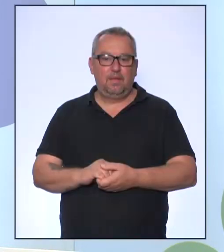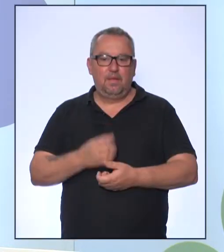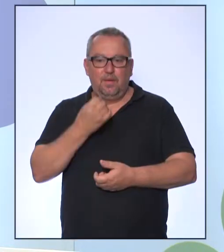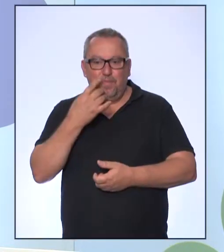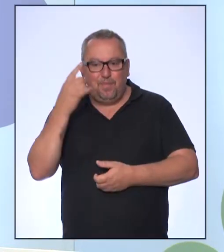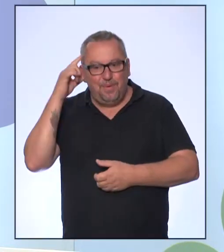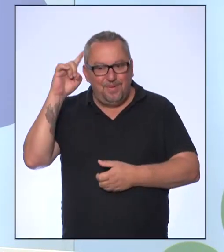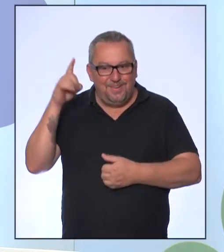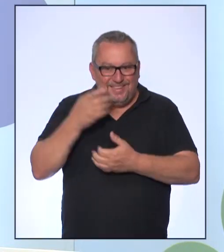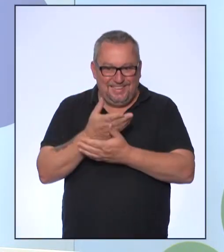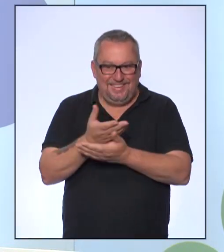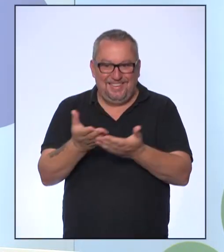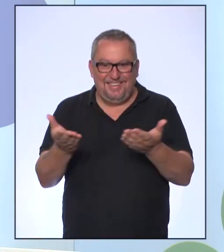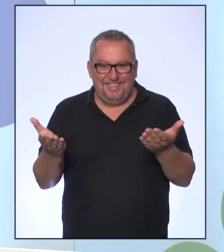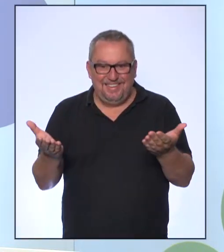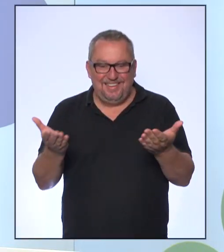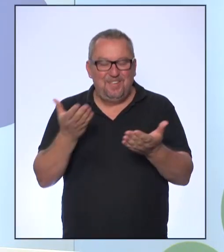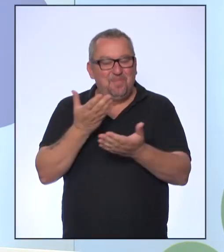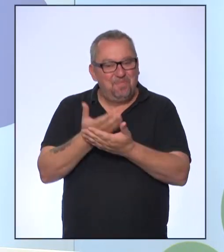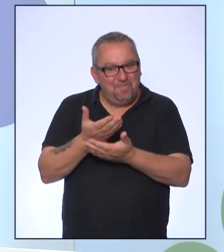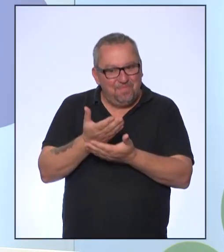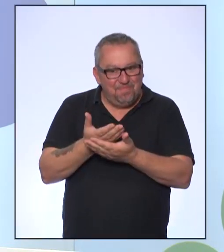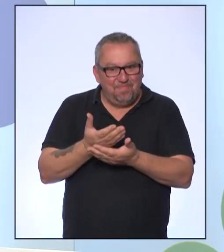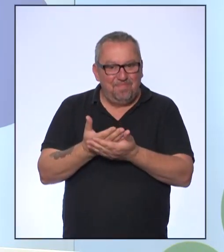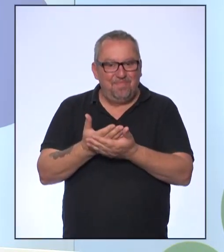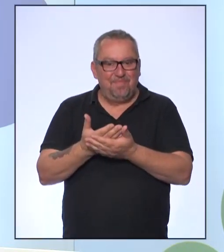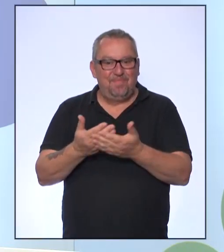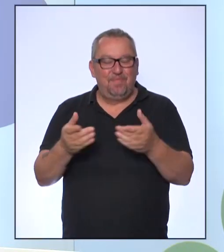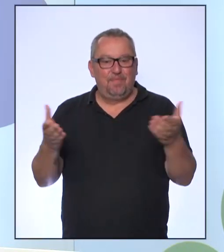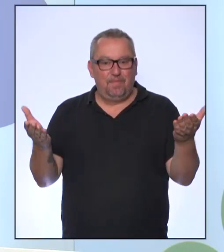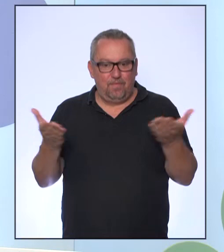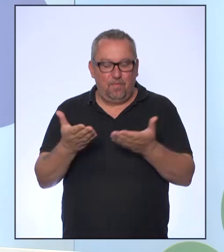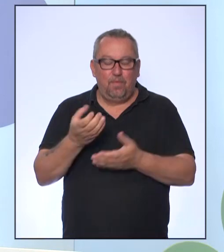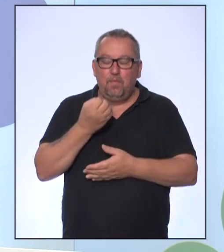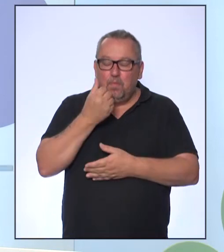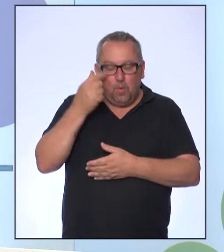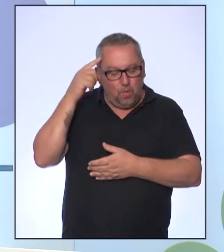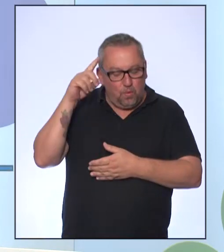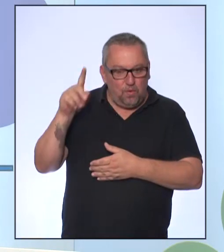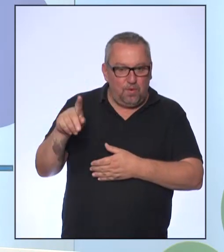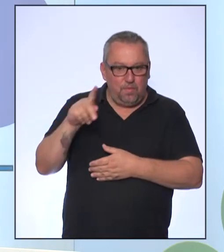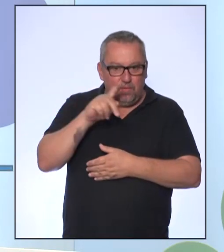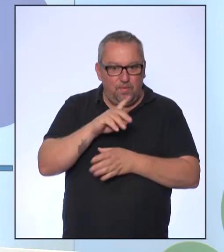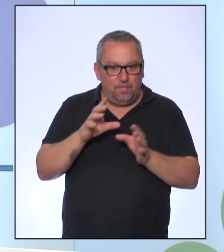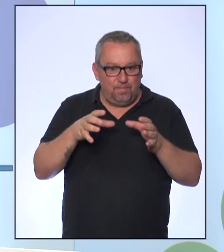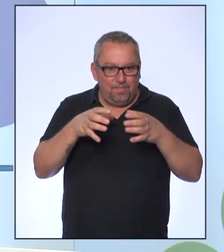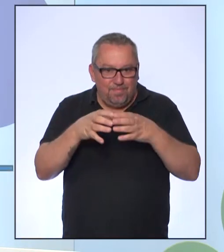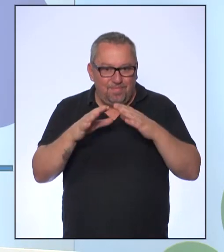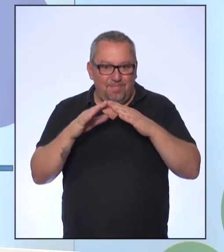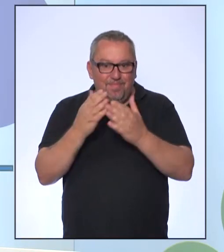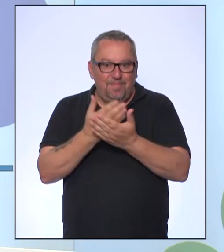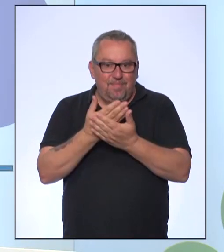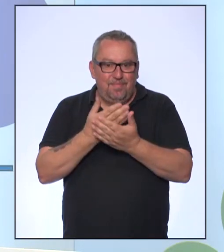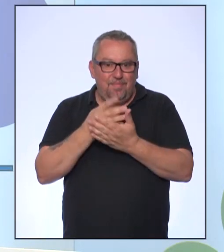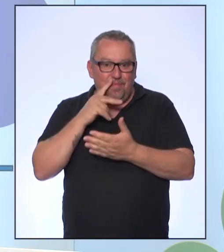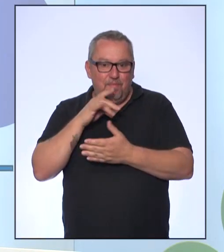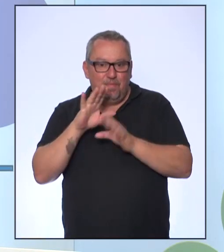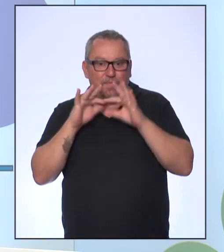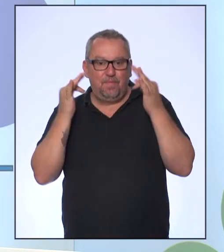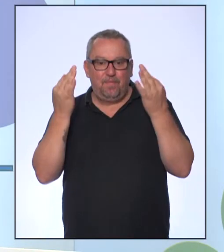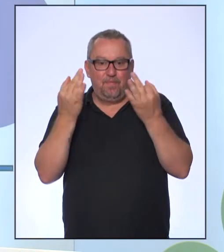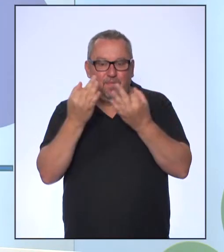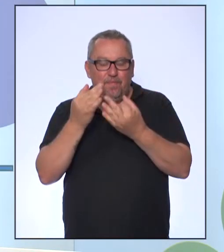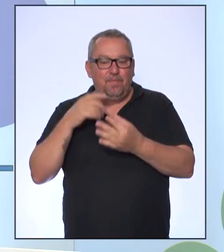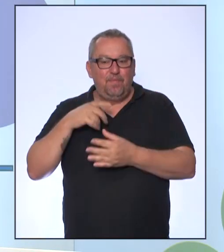Bom dia a todos, estudantes. Bom dia, professores, equipes escolares, pais, familiares que